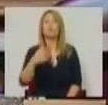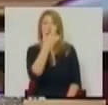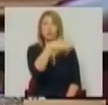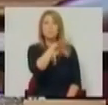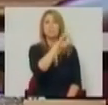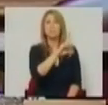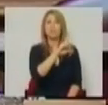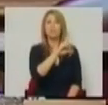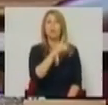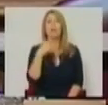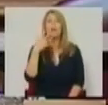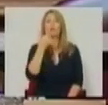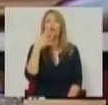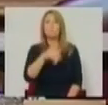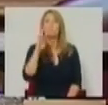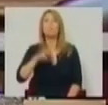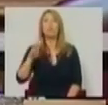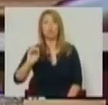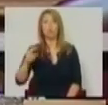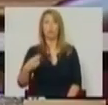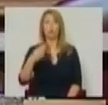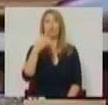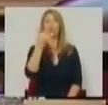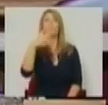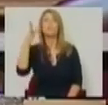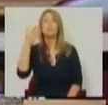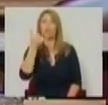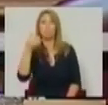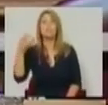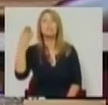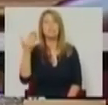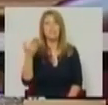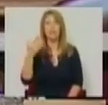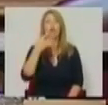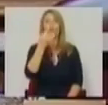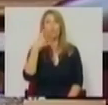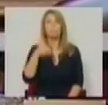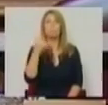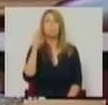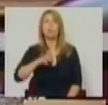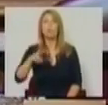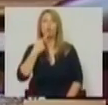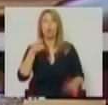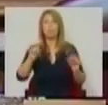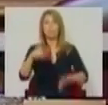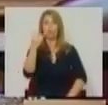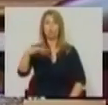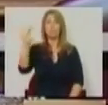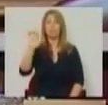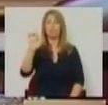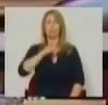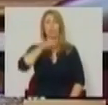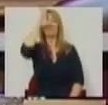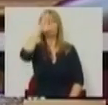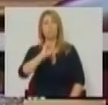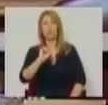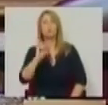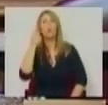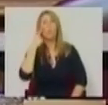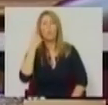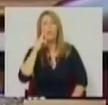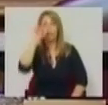2016, são 2.000 milhões em 2017, voltam a ser 2.000 milhões em 2018. E o Sr. Ministro conhece a fábula do Pedro e